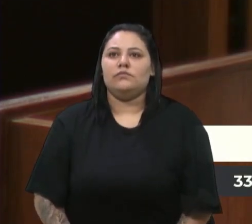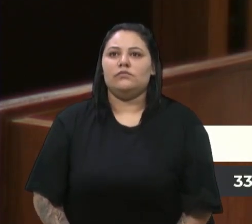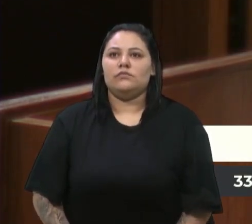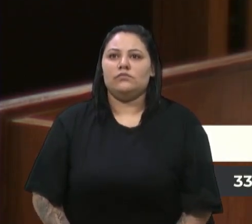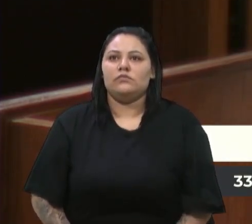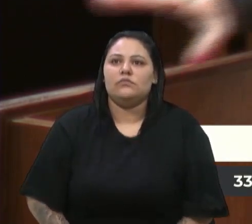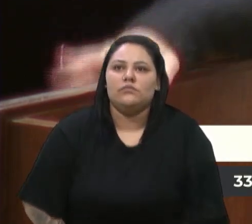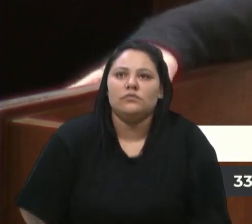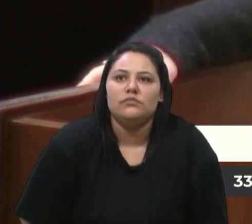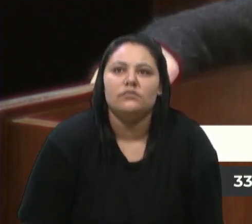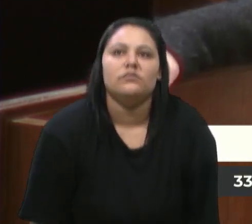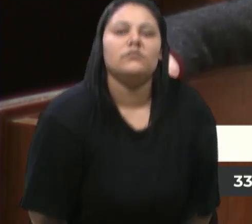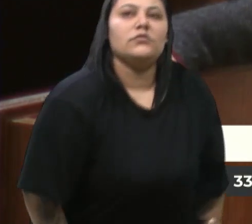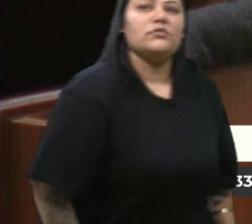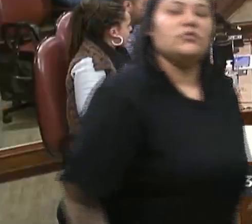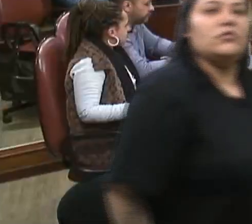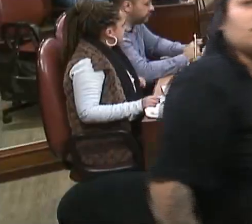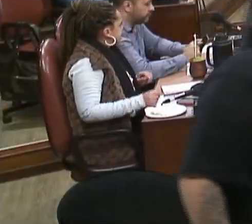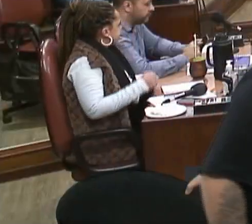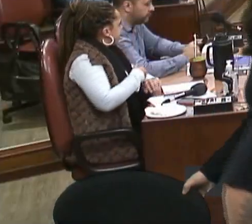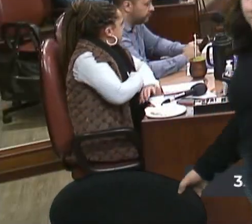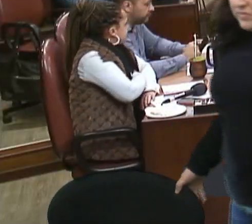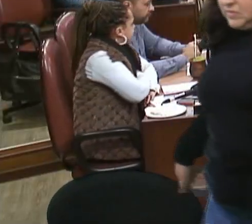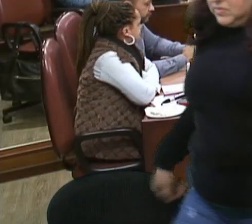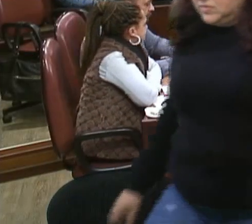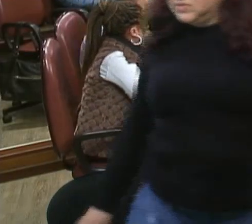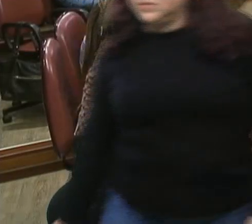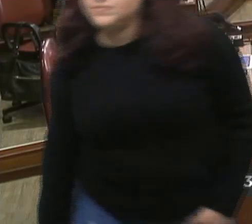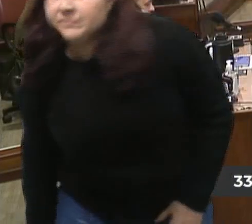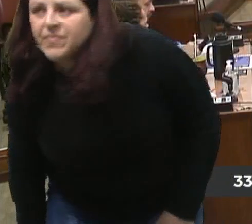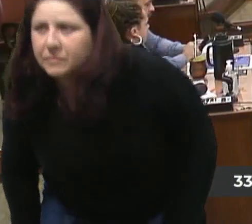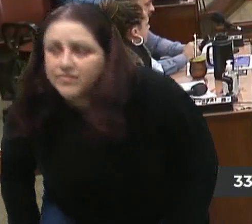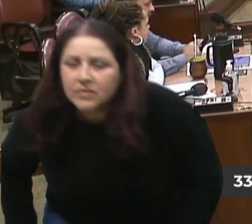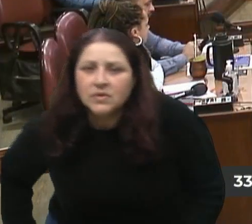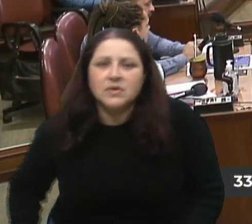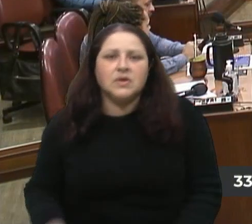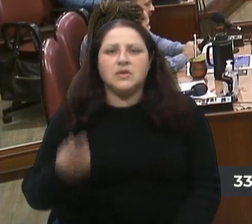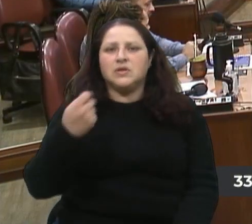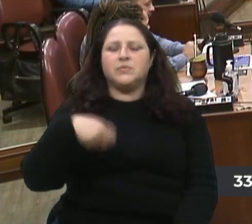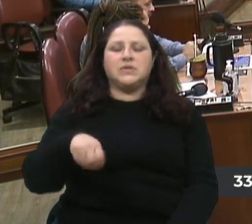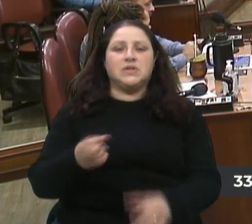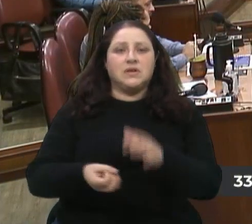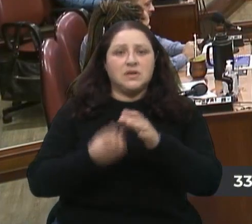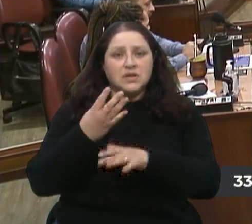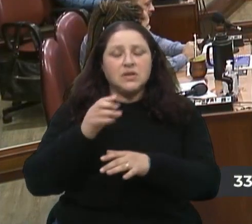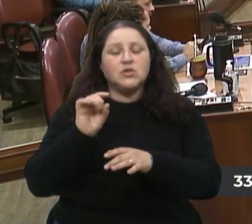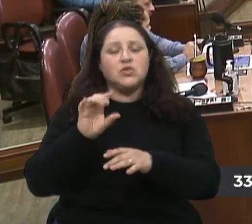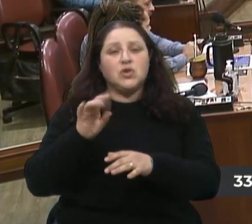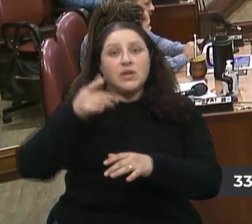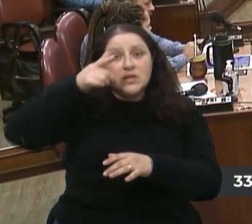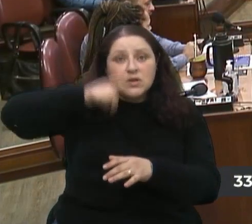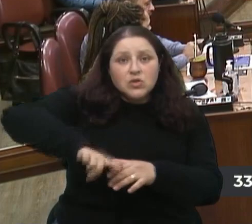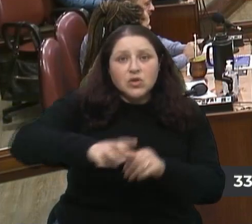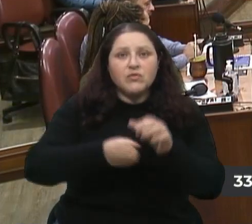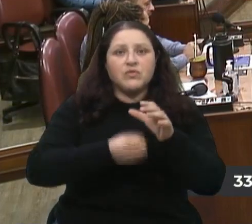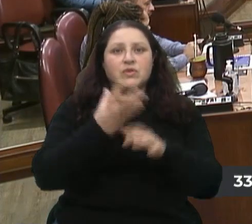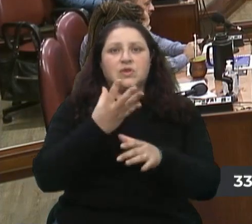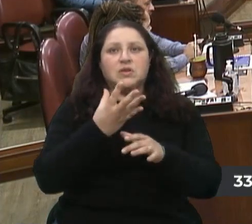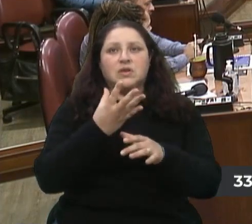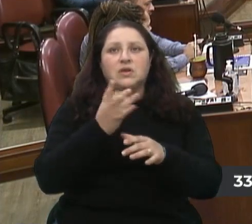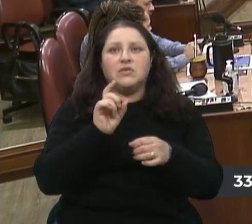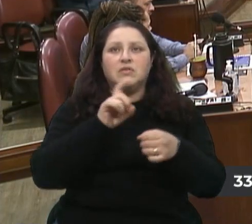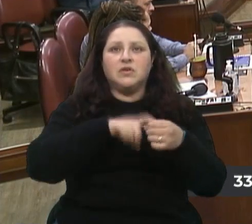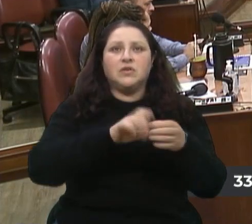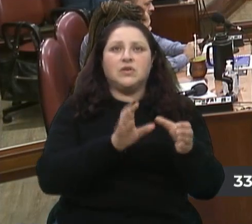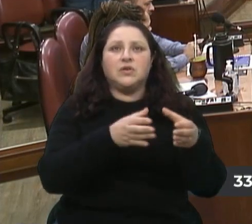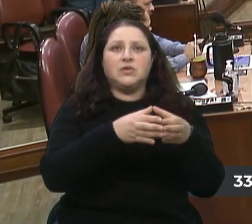Vereadora Rose, vou começar pelo final. Primeiro, não precisa uma criação, é só a recriação, a reinstalação da Frente Parlamentar